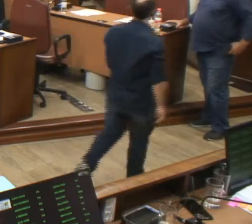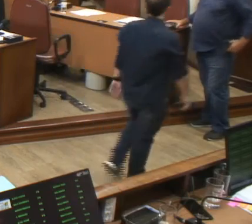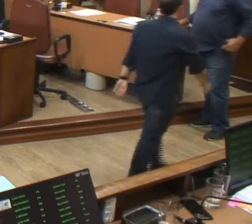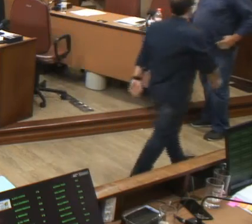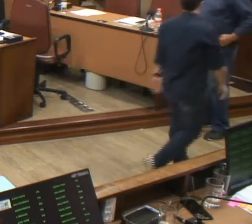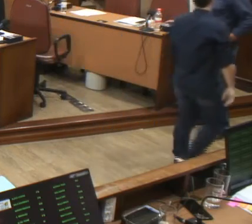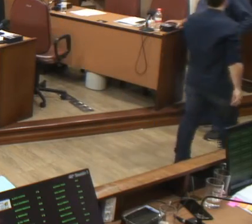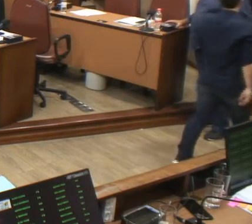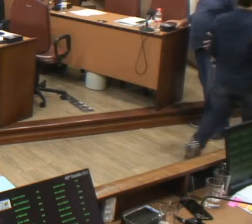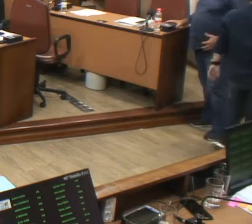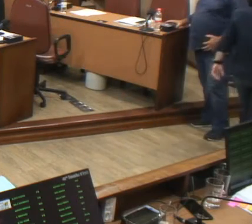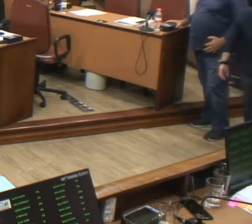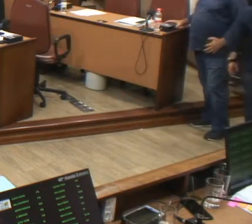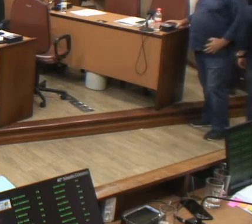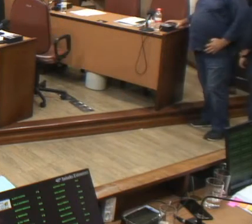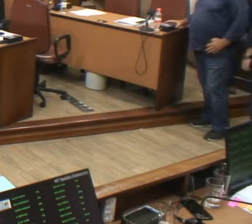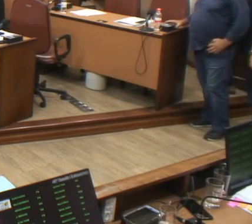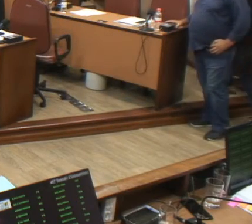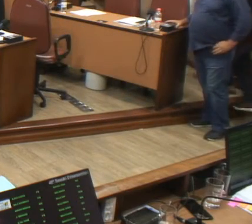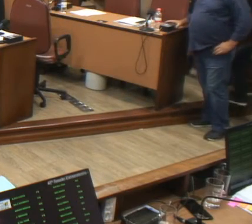Vamos deferir, então.